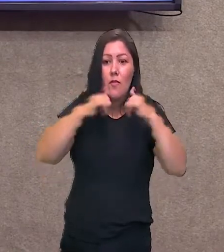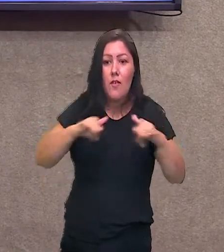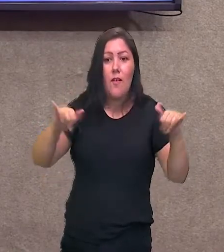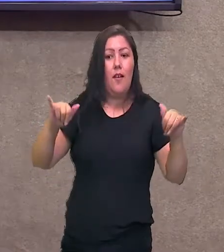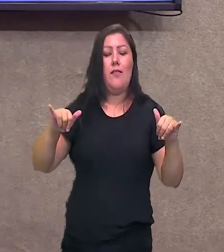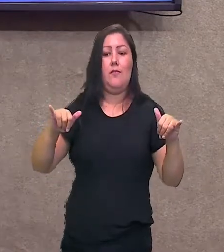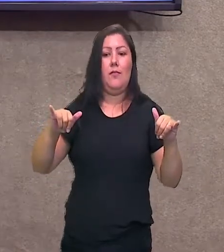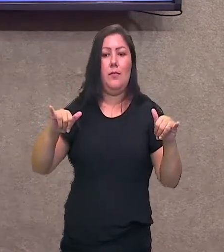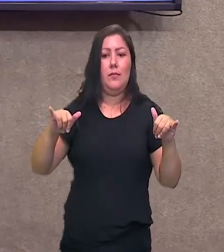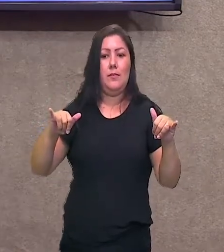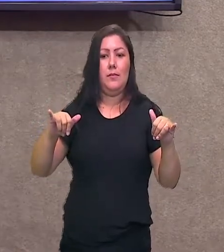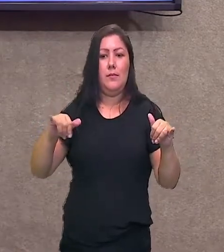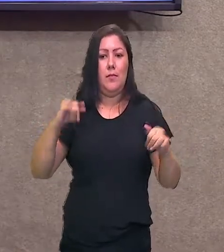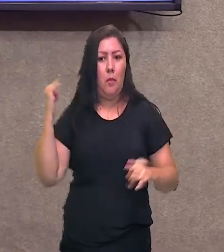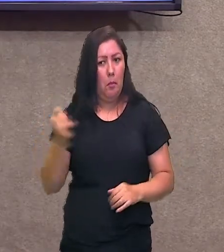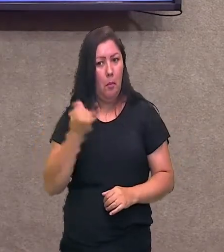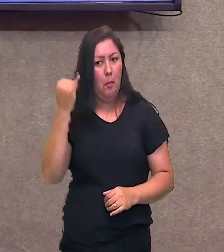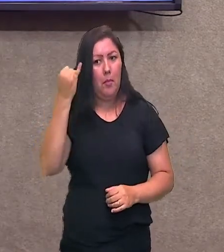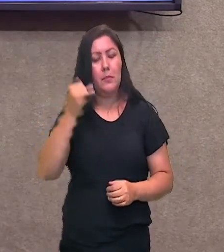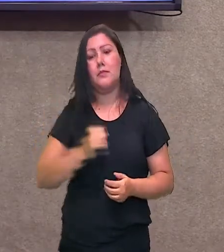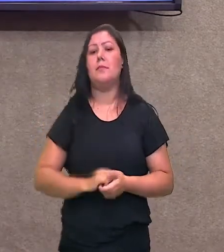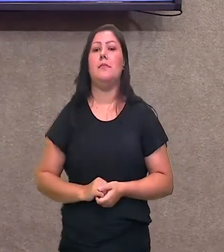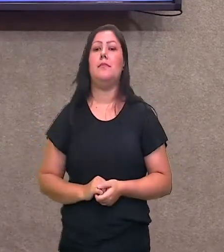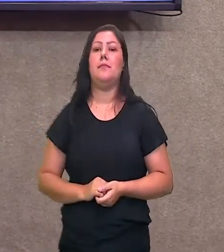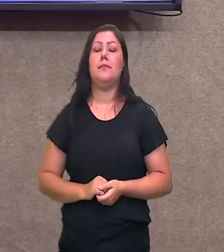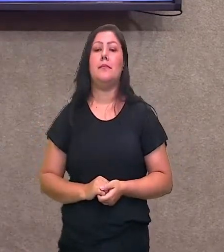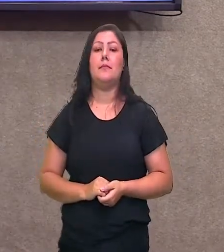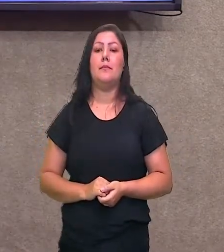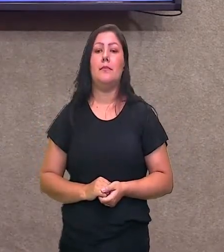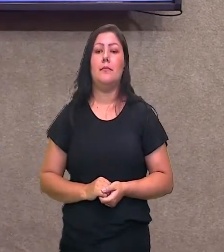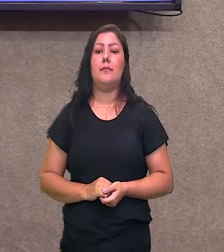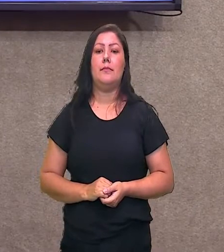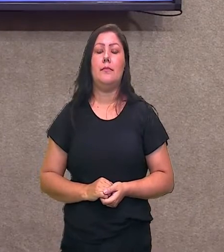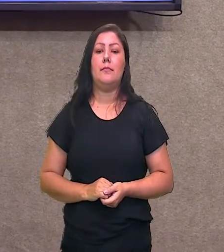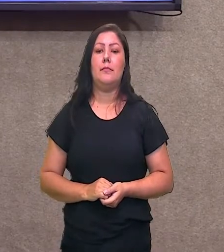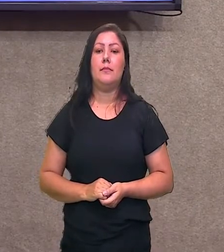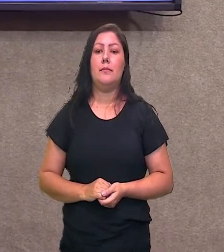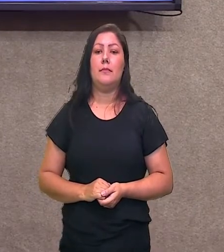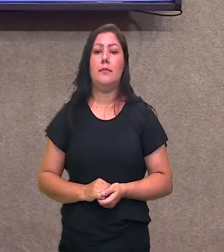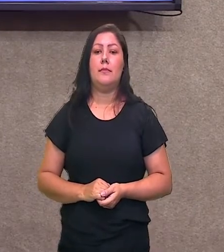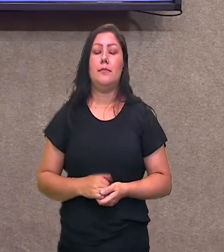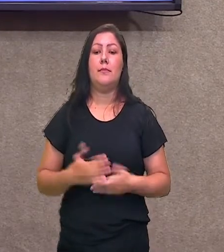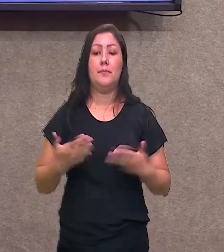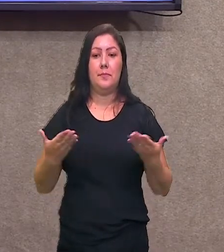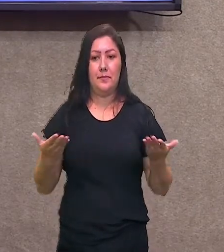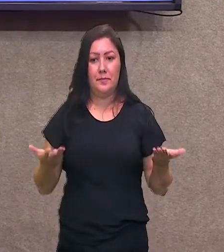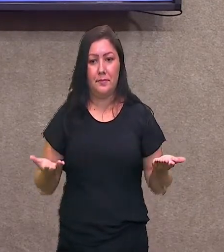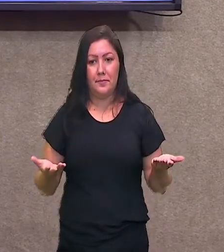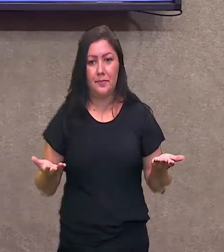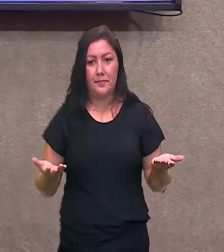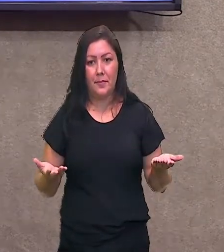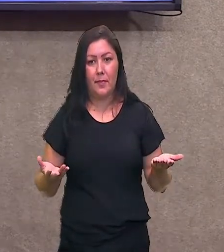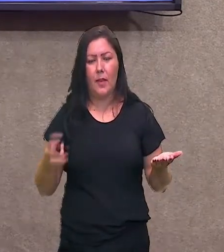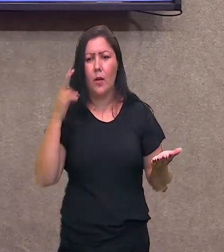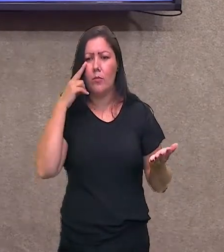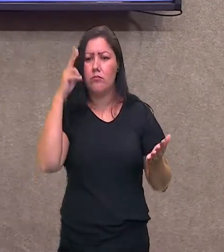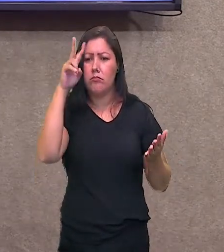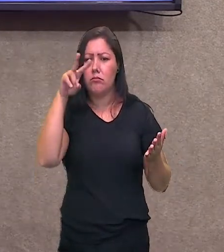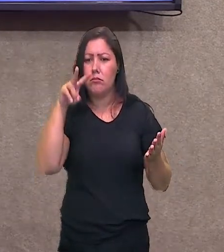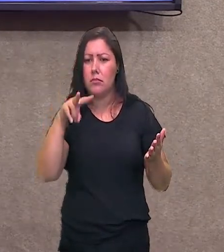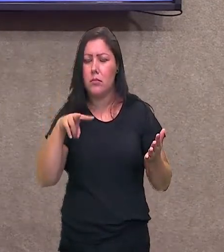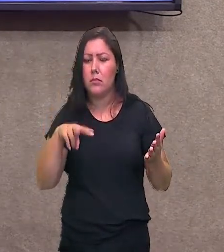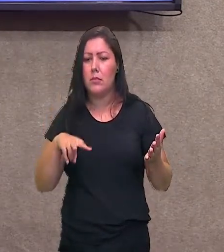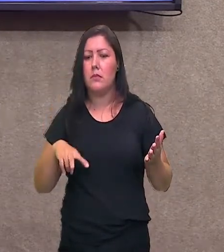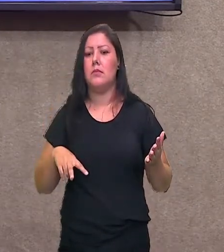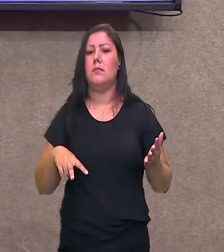certo? Tranquilo até aqui, pessoal? Então, nós temos que observar